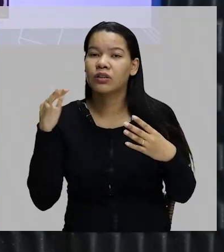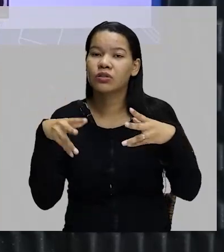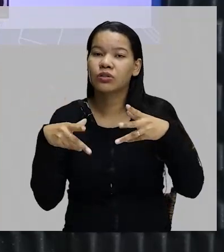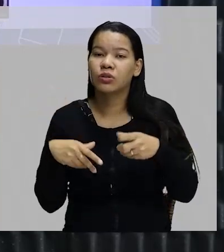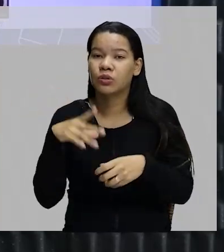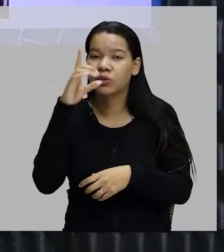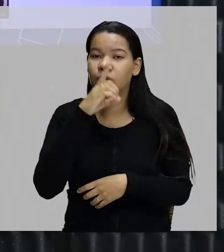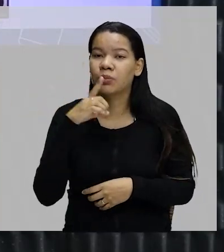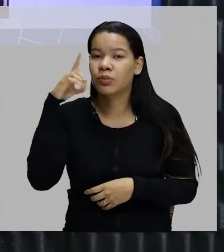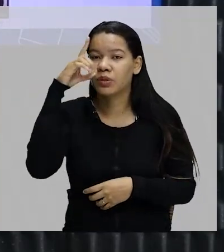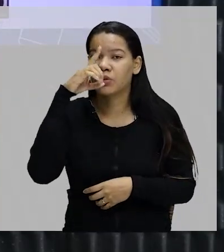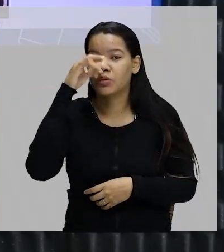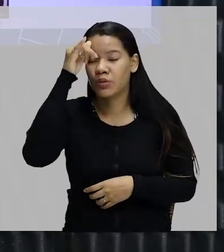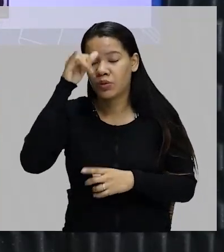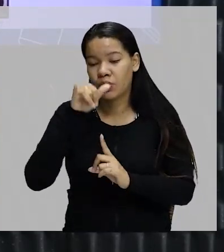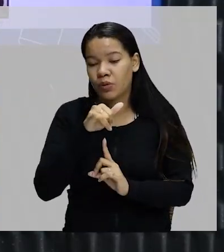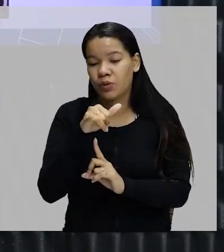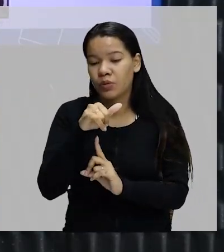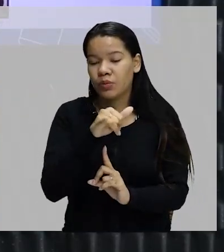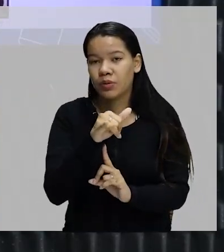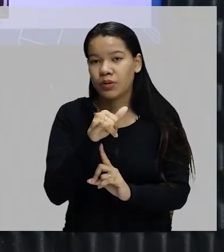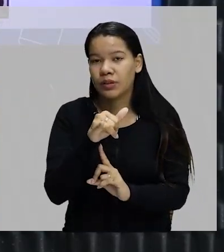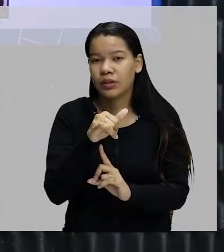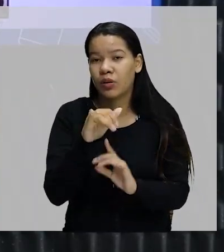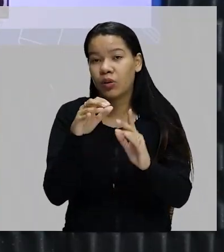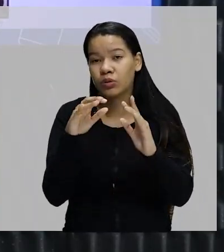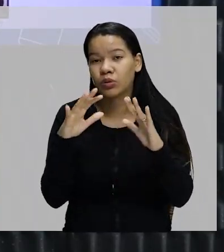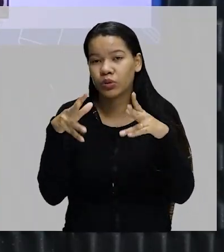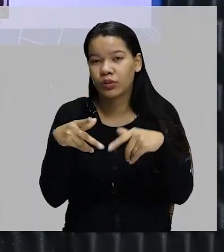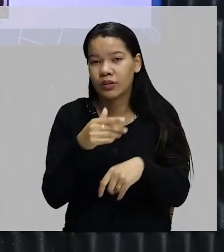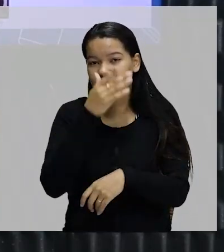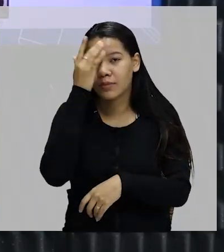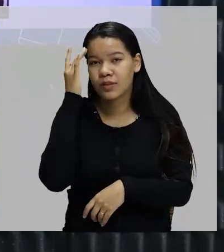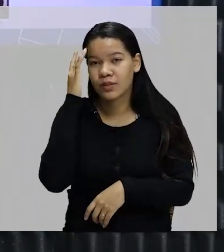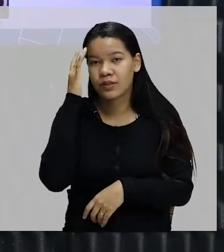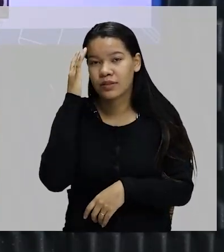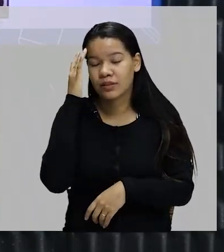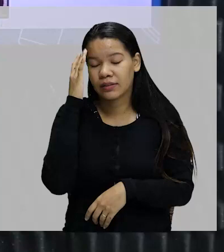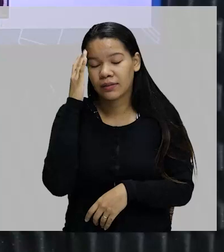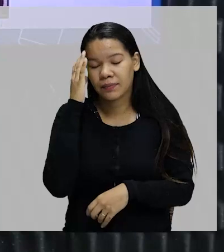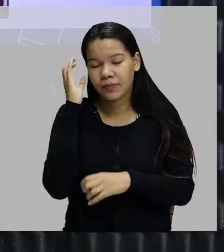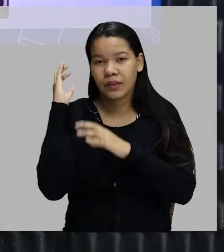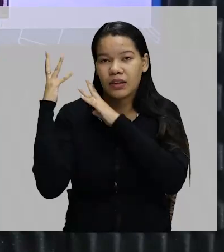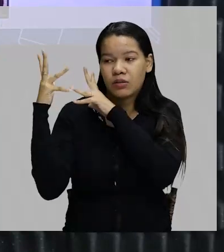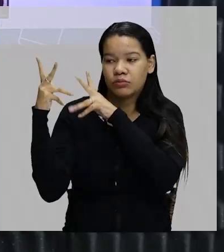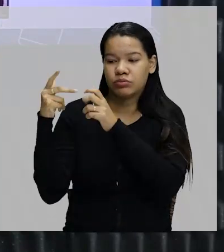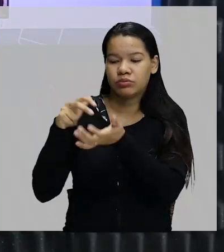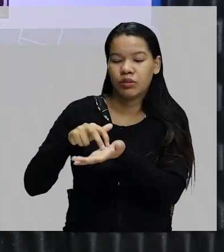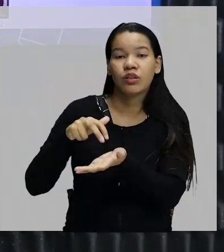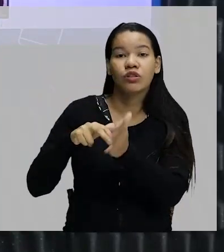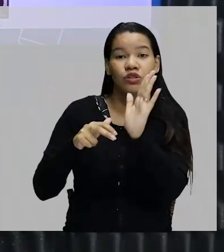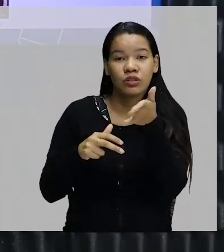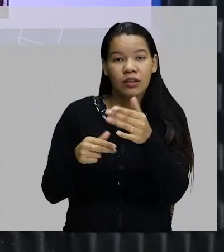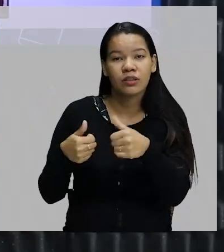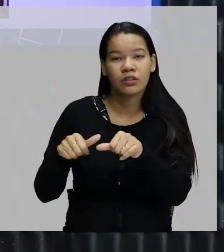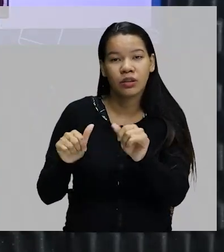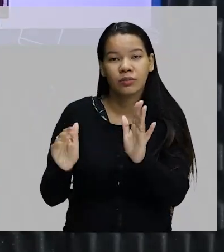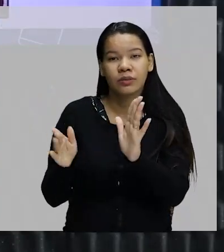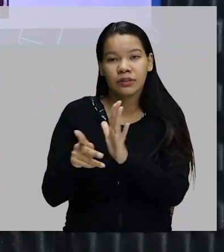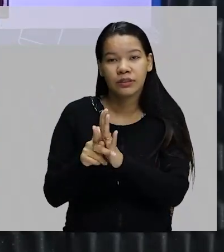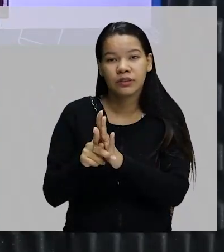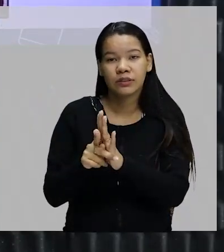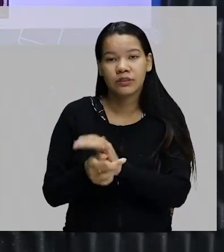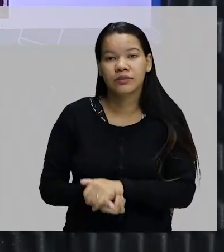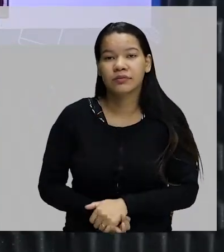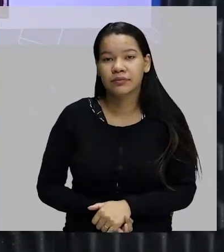Tem a alvorada lá, todo mundo amanhece lá. Todo mundo sobe, apresenta o seu boi. Ao